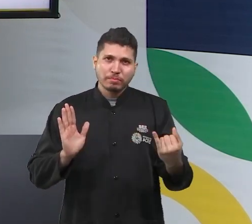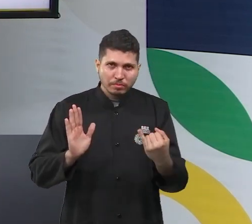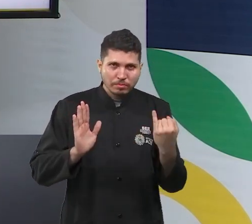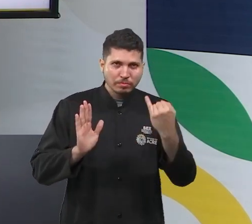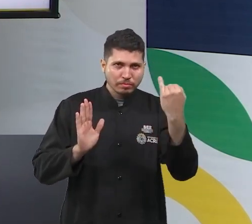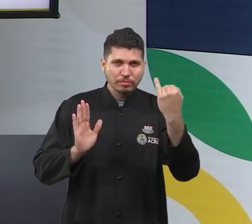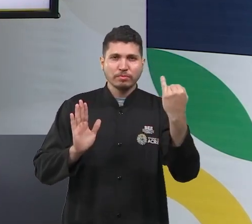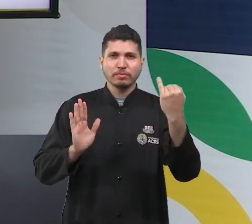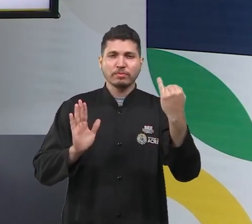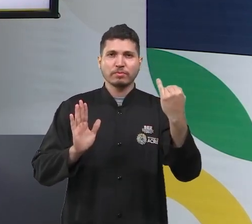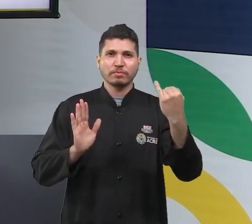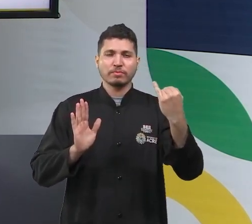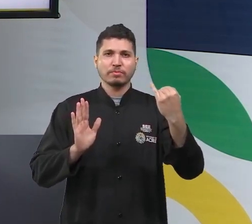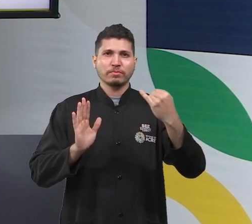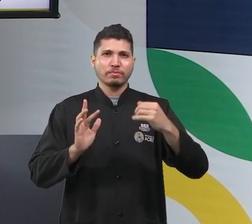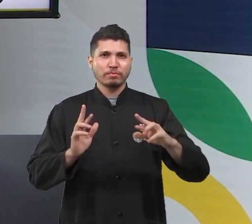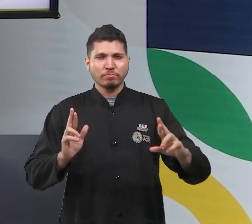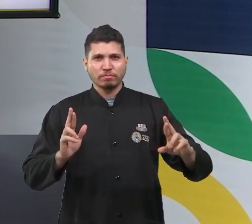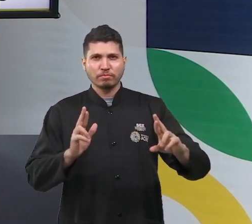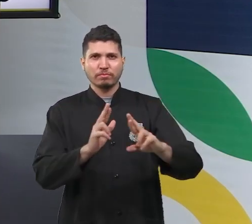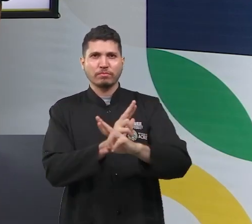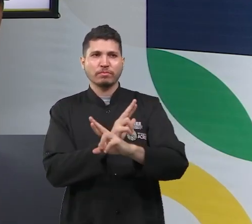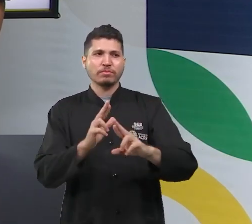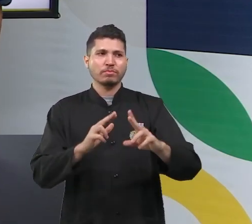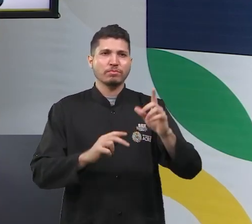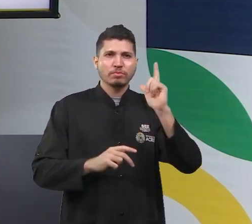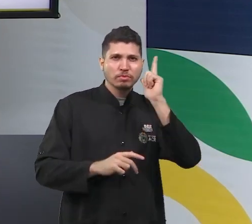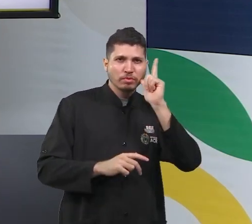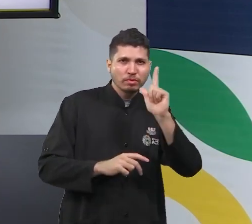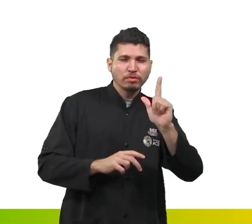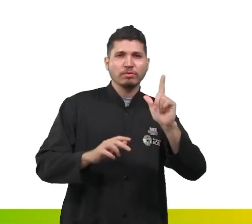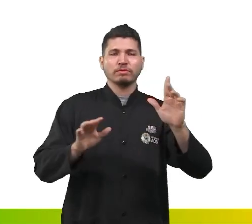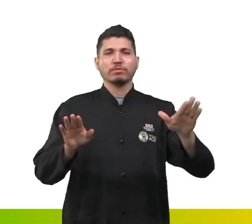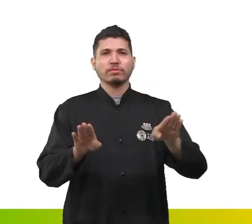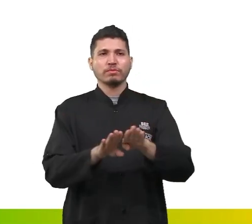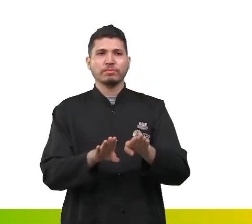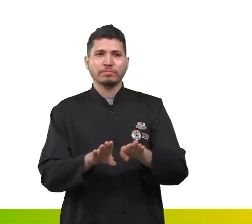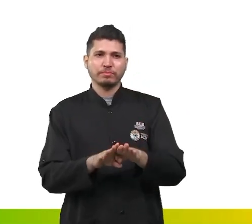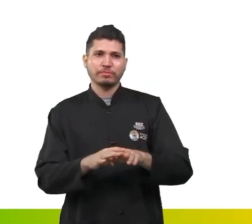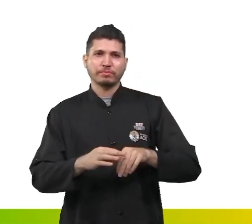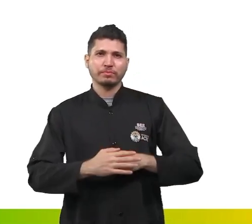recebido relacionado a ganhos, tá bom? Vamos lá.